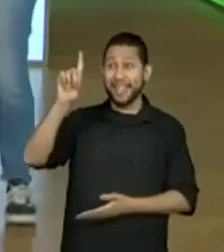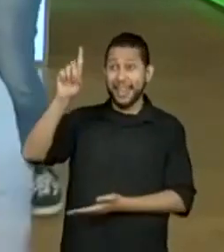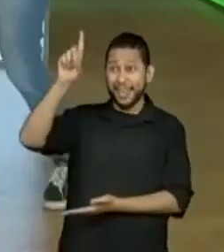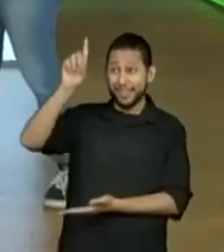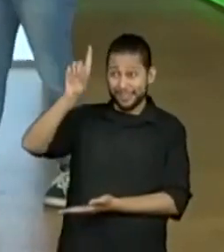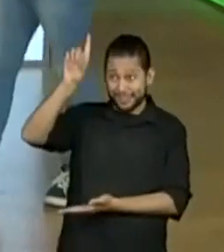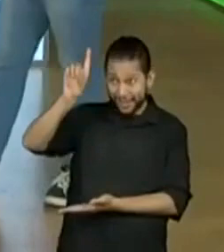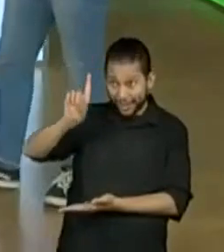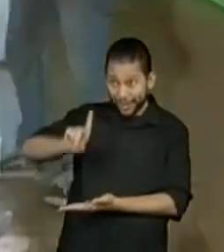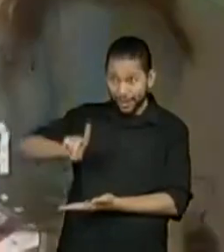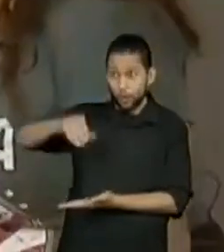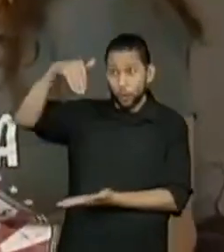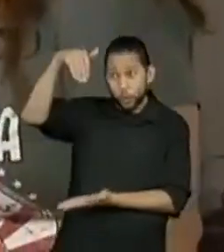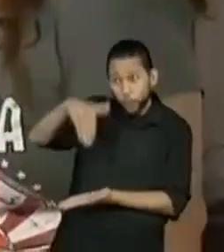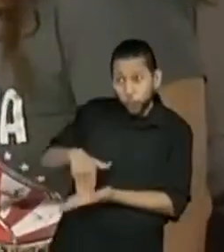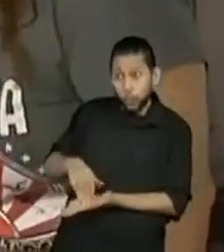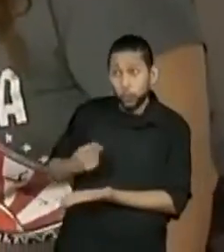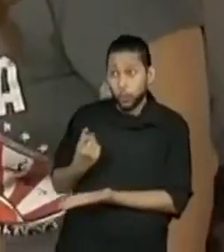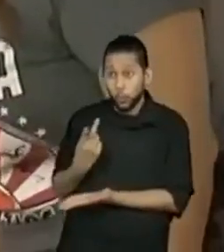Lá embaixo.